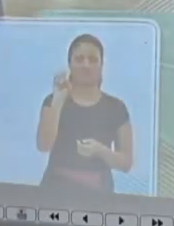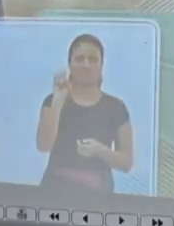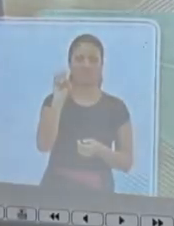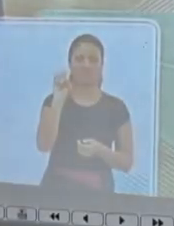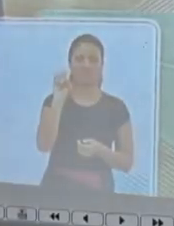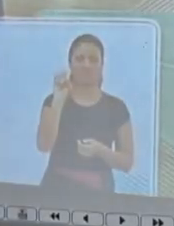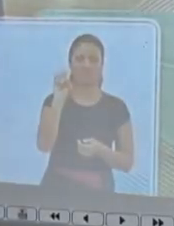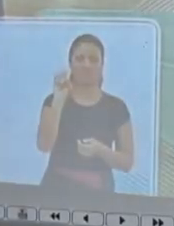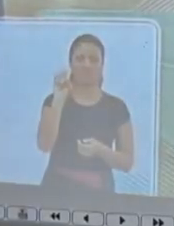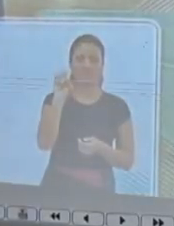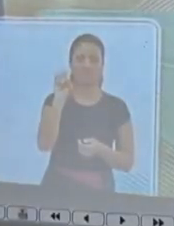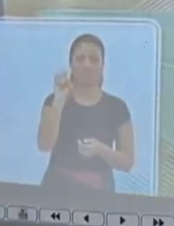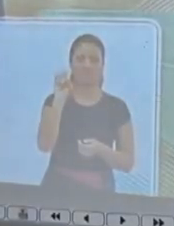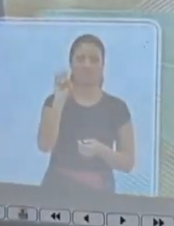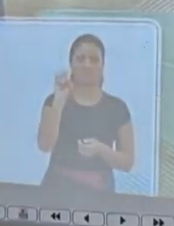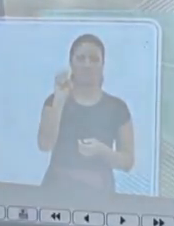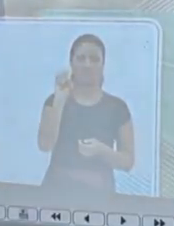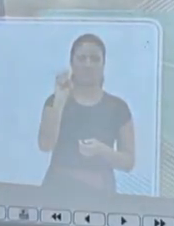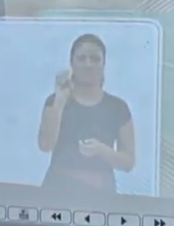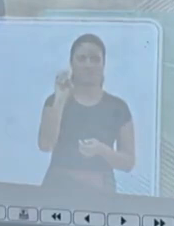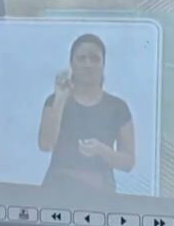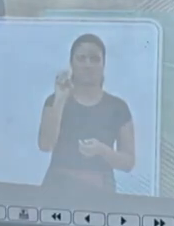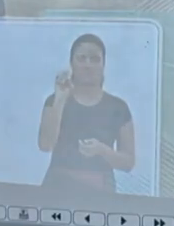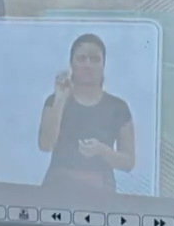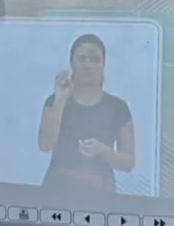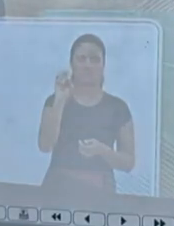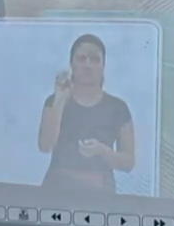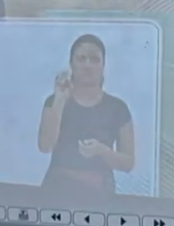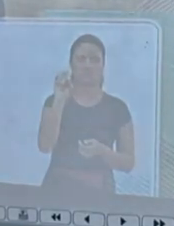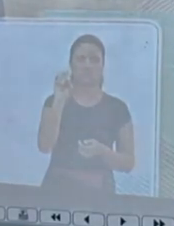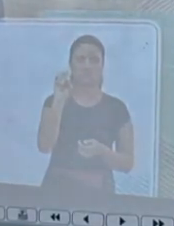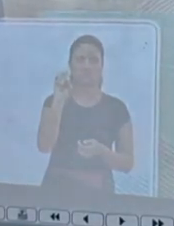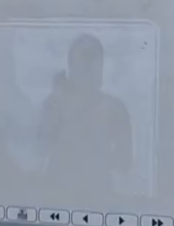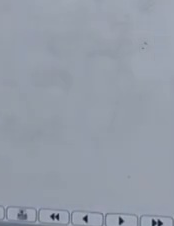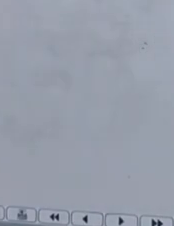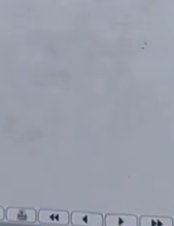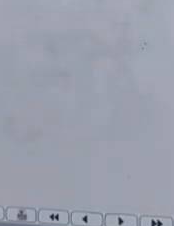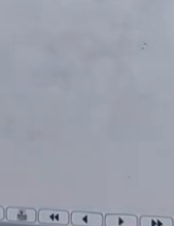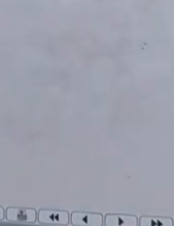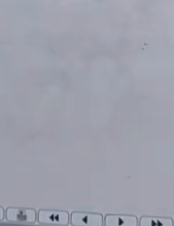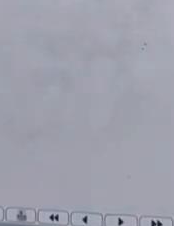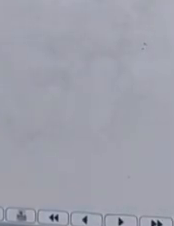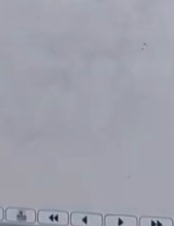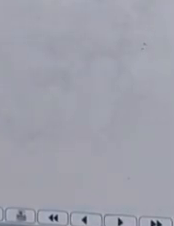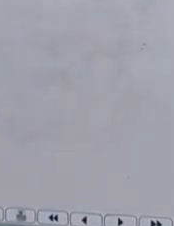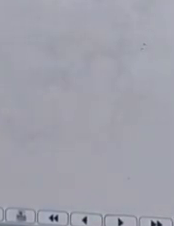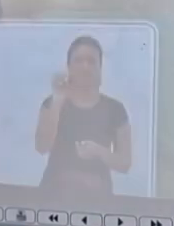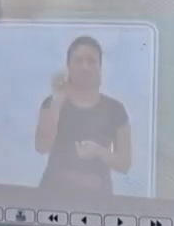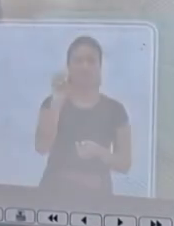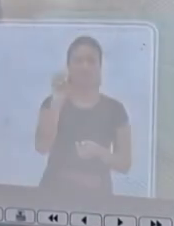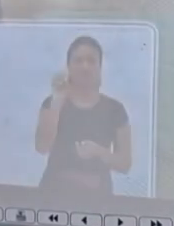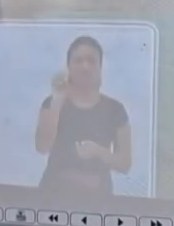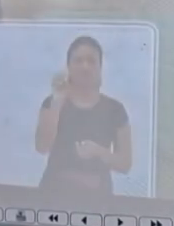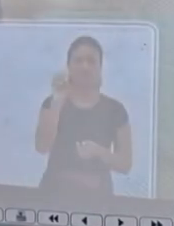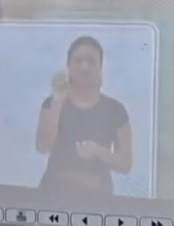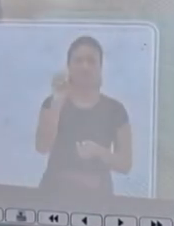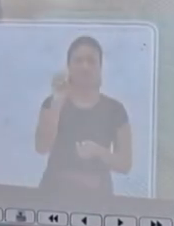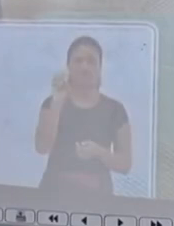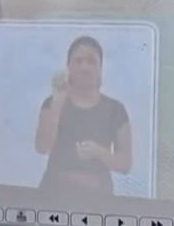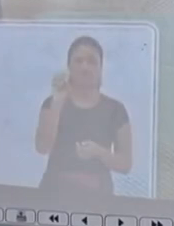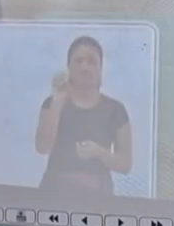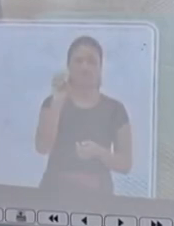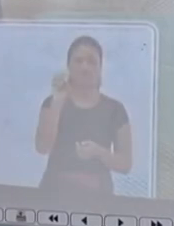Então, gente, a gente. Eu pedi para a Tereza para a gente ter um tempinho para vocês poderem também